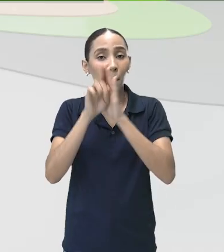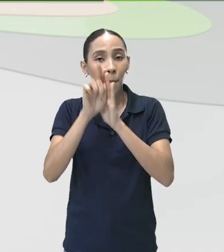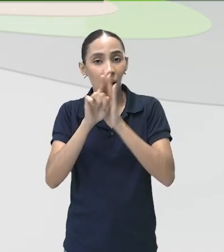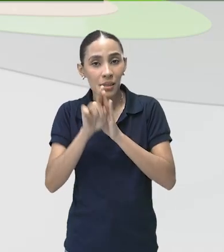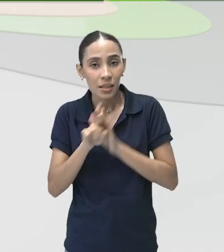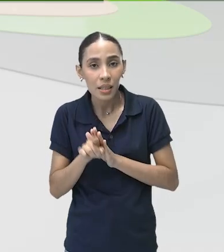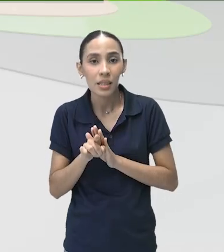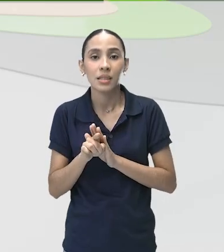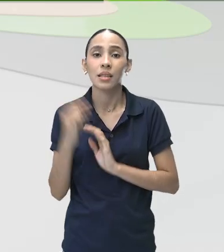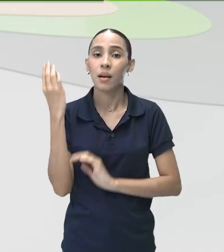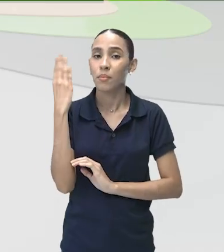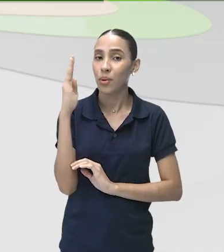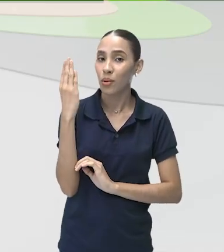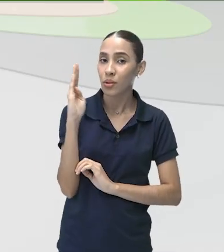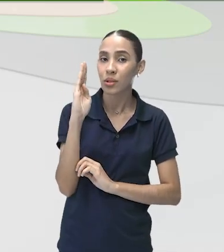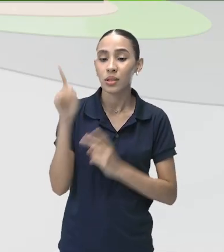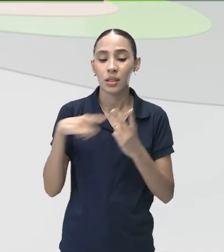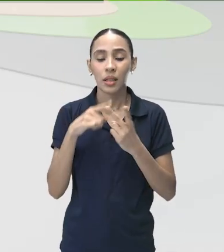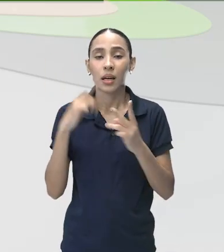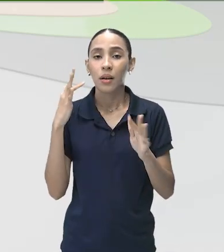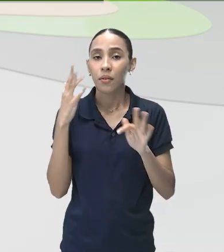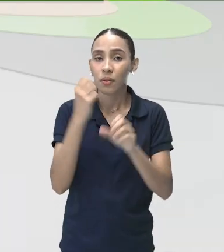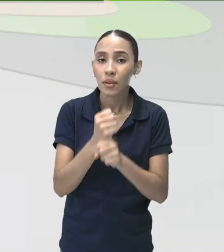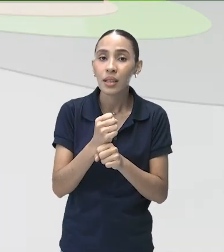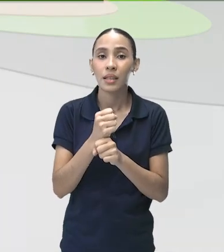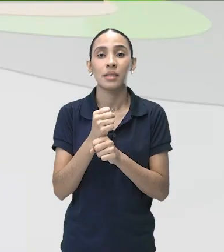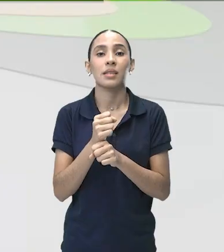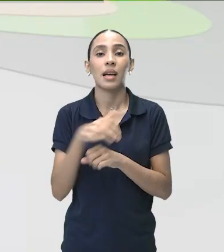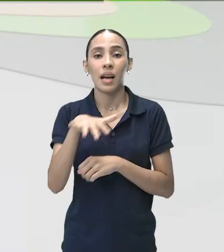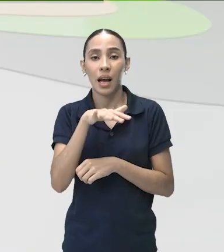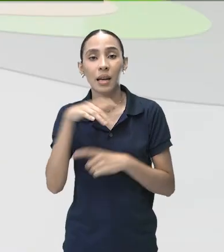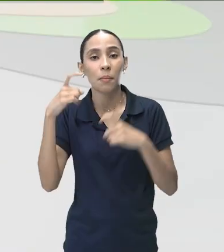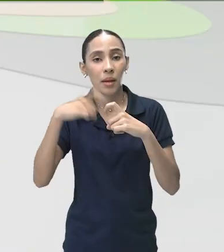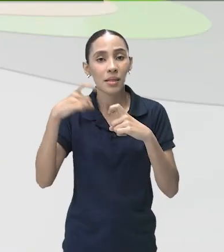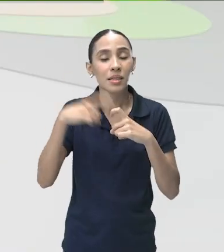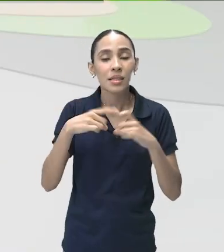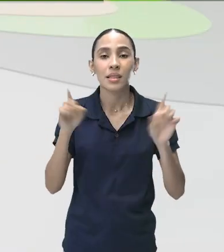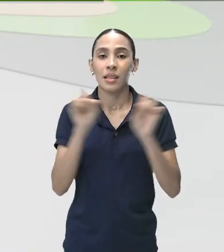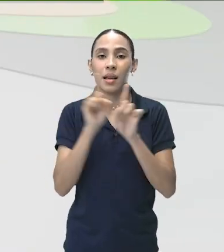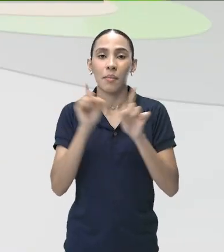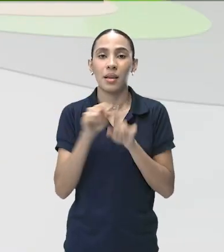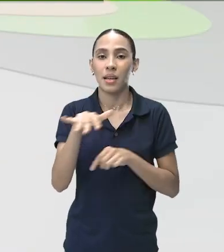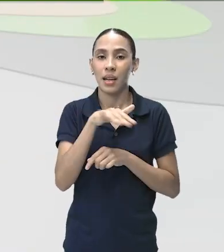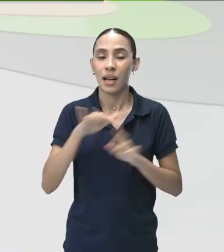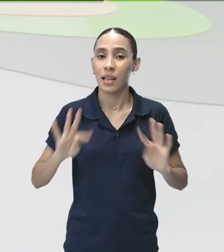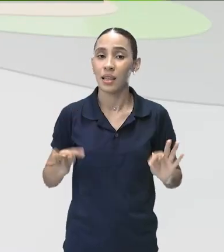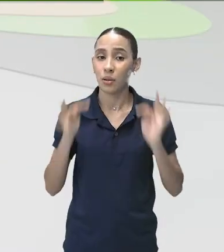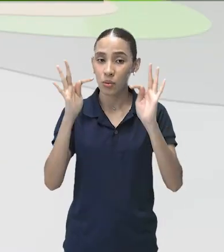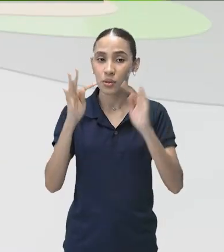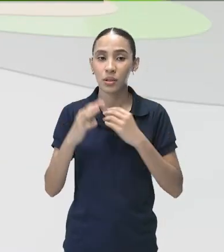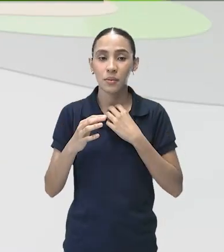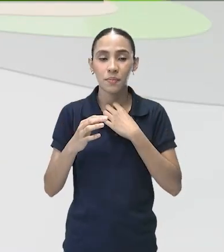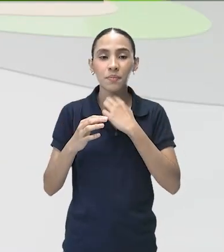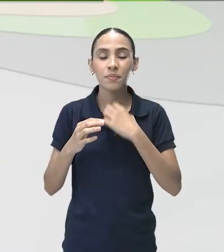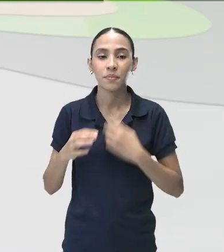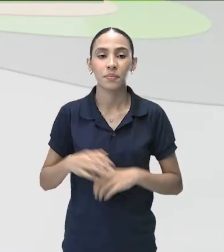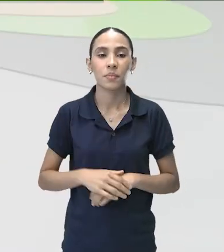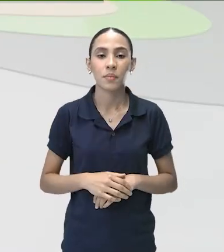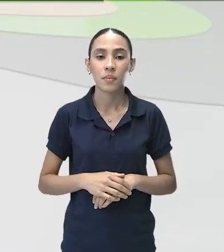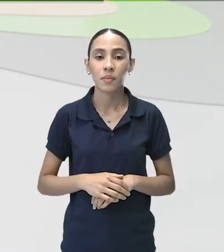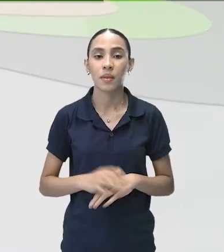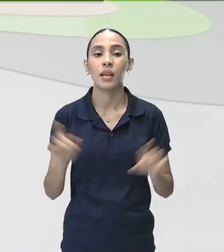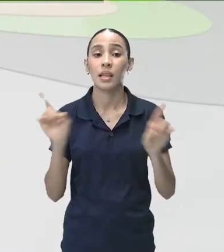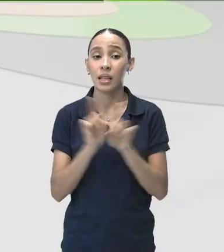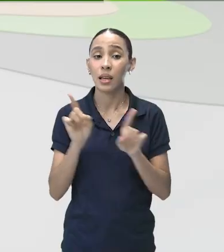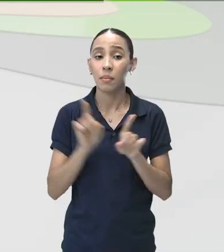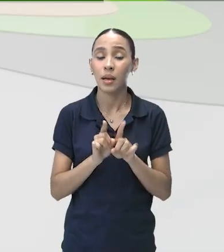Pesquisas, por exemplo, em biologia, em física, na área de medicina, bem como na área da tecnologia.